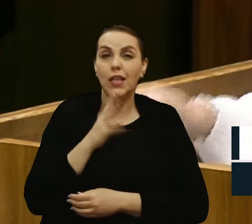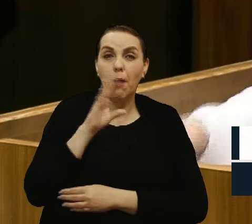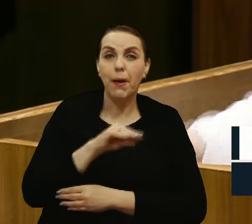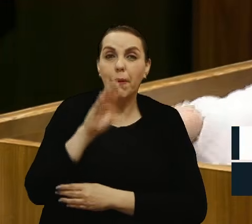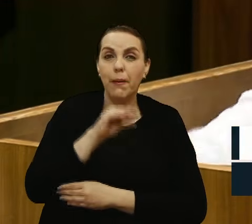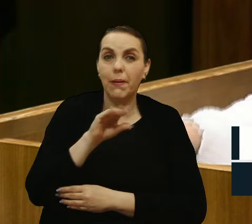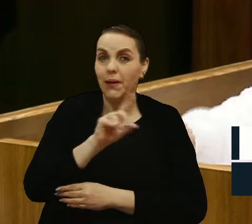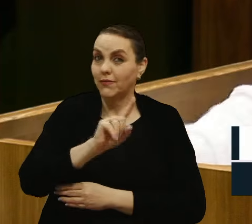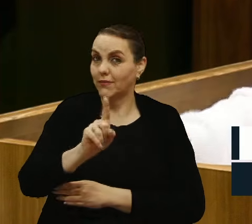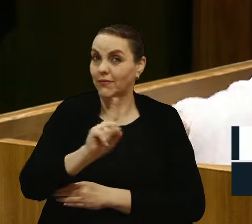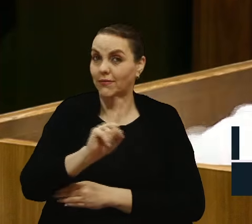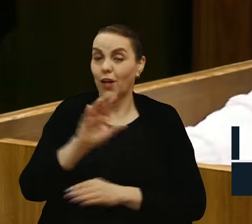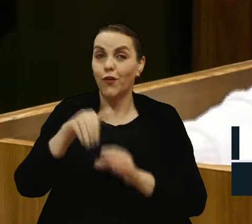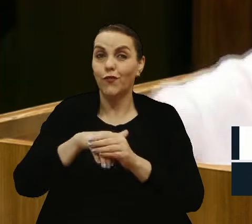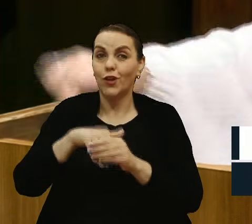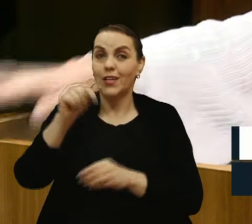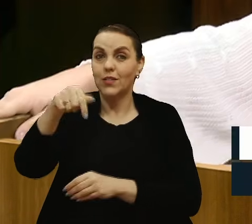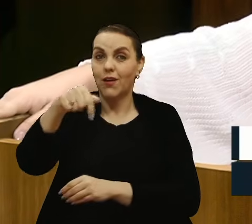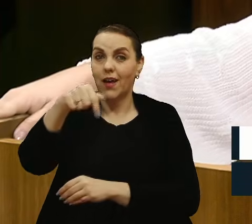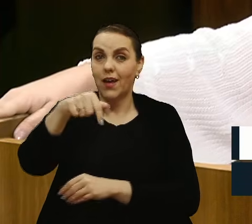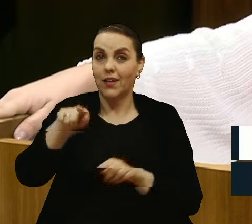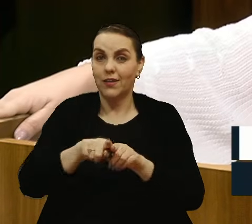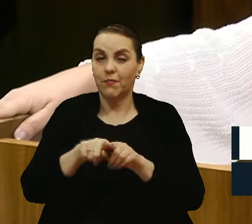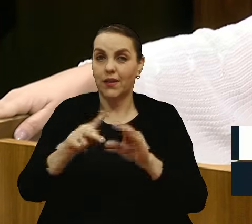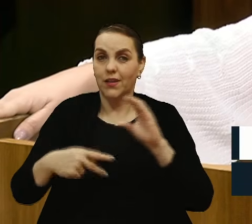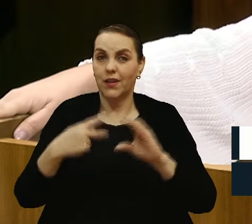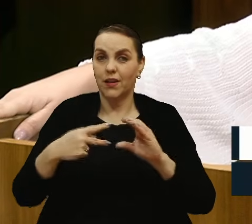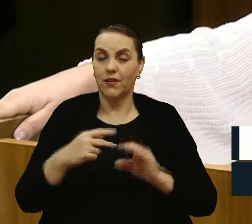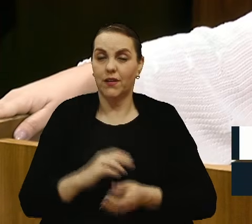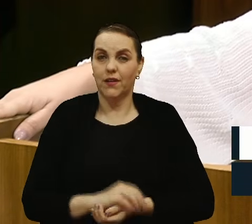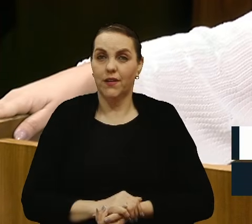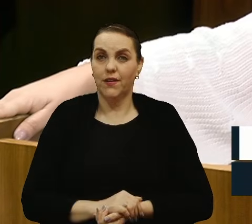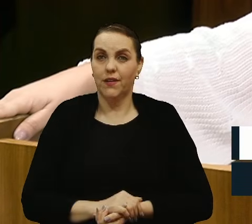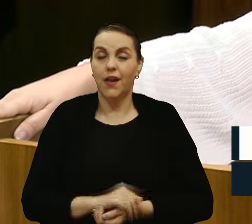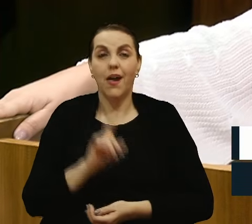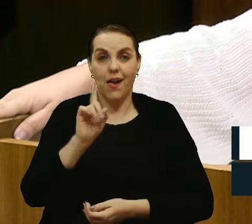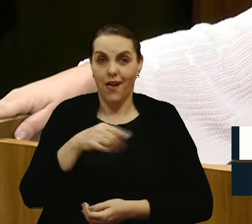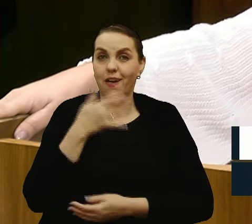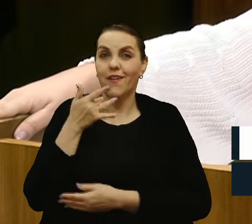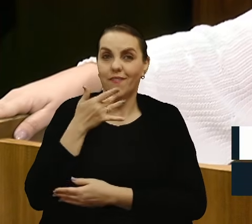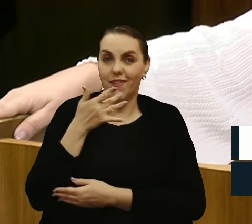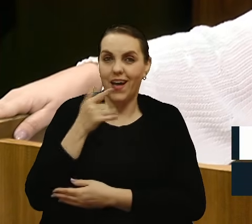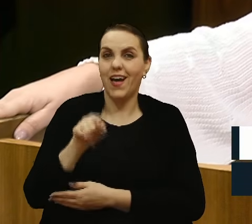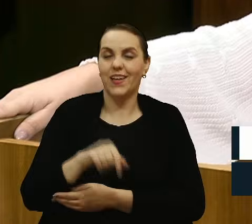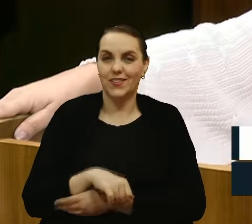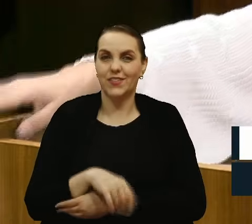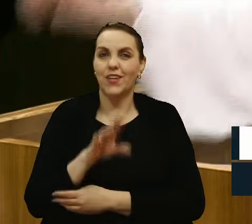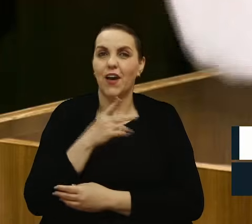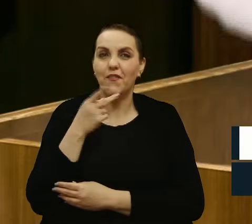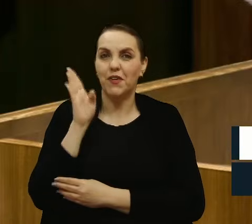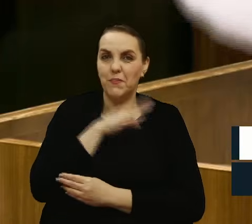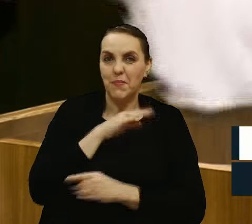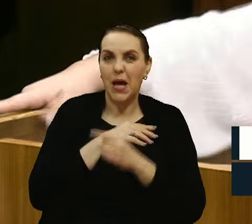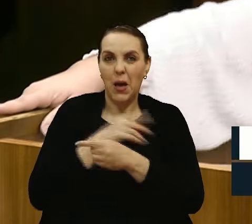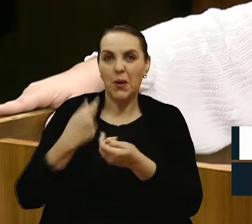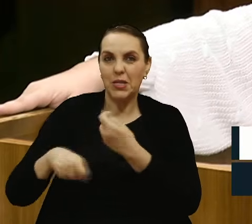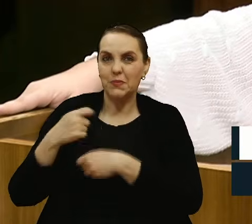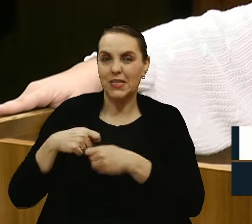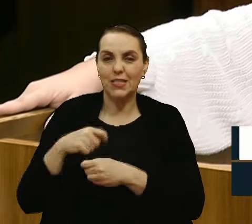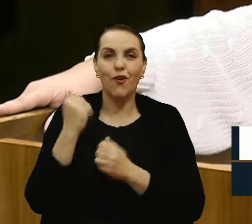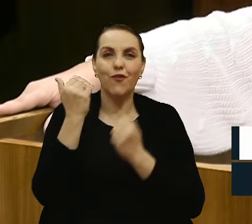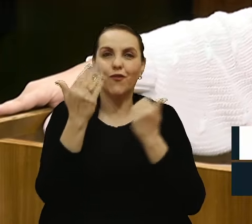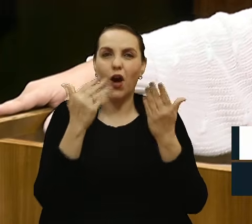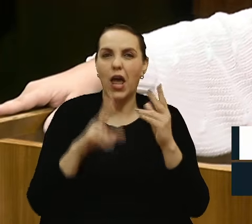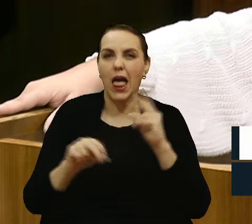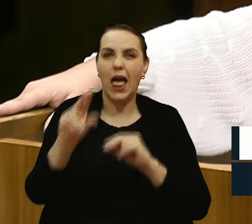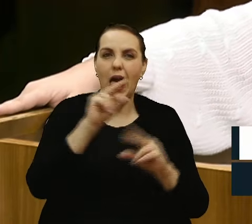é o que ele vota aqui também. É fácil falar mal da administração só ali fora